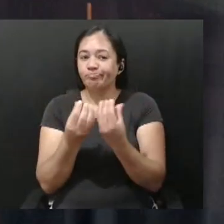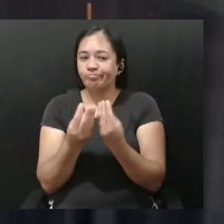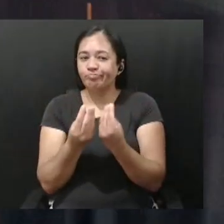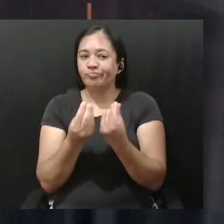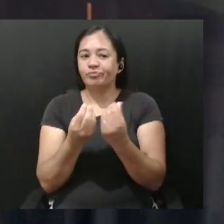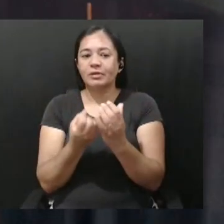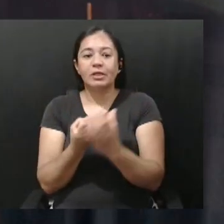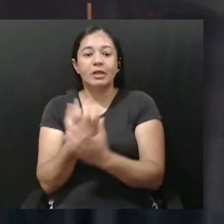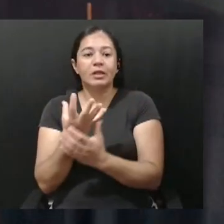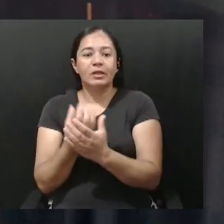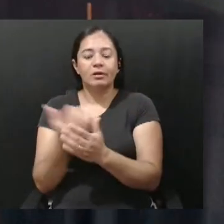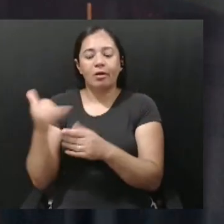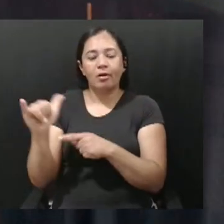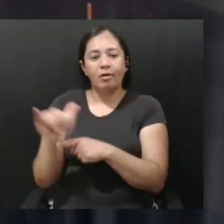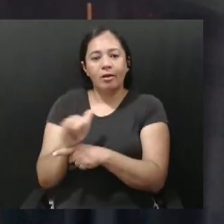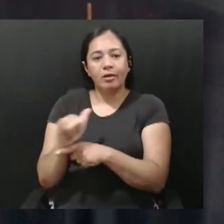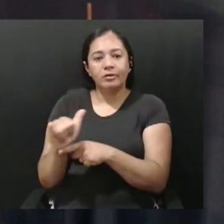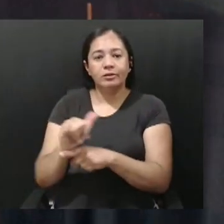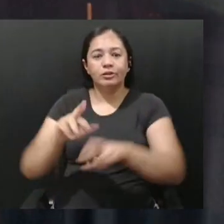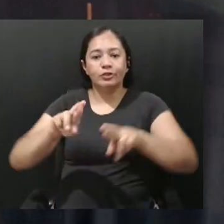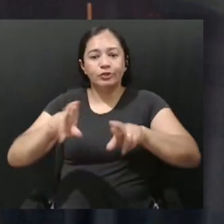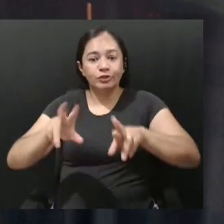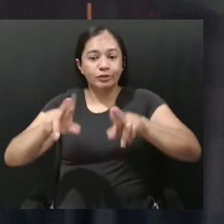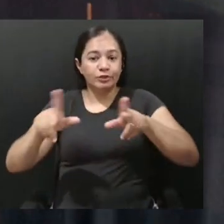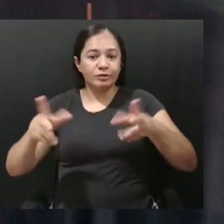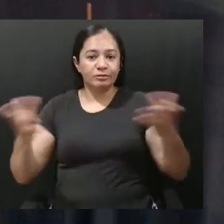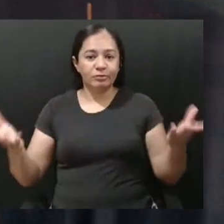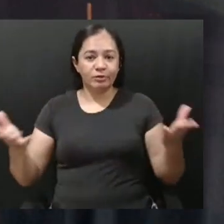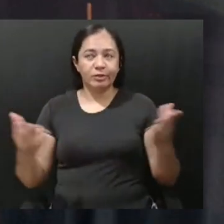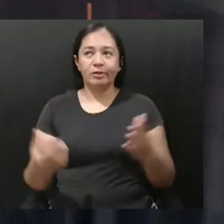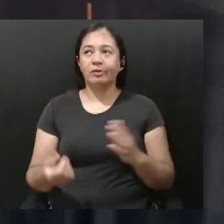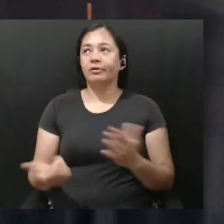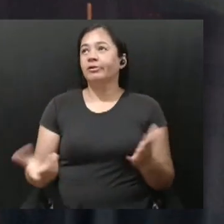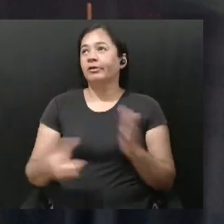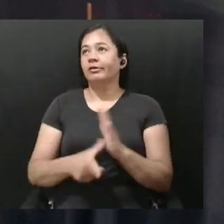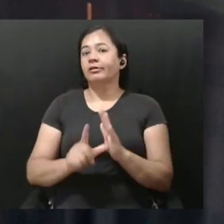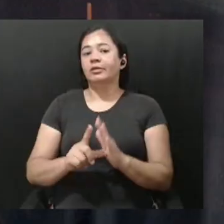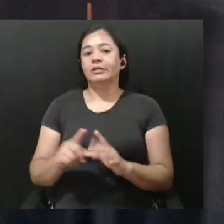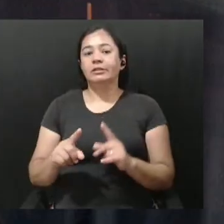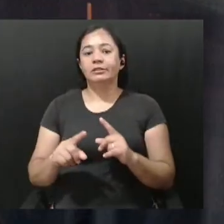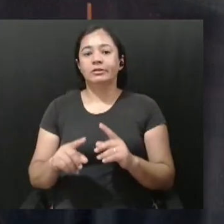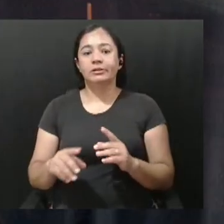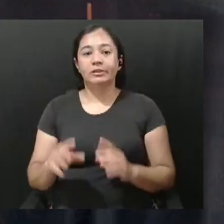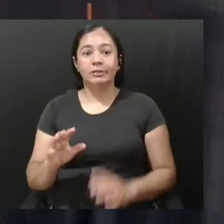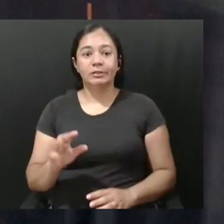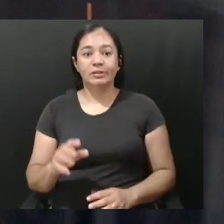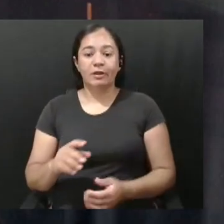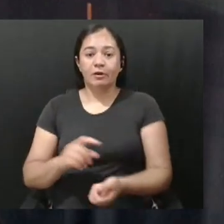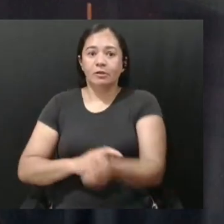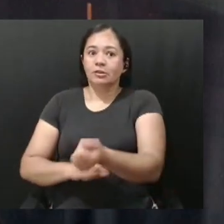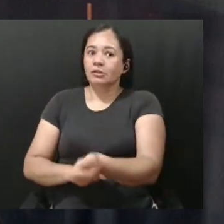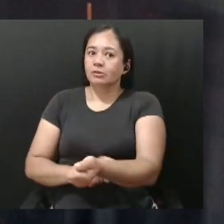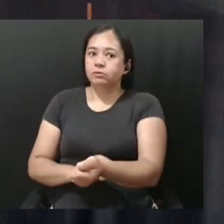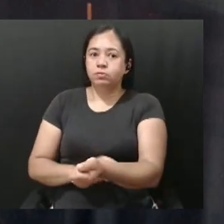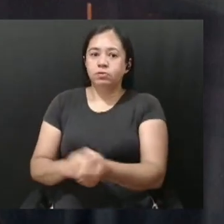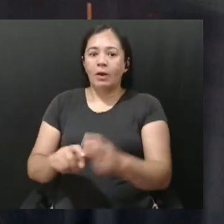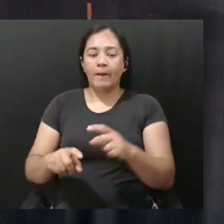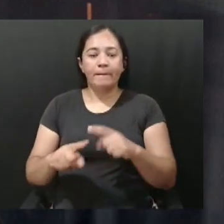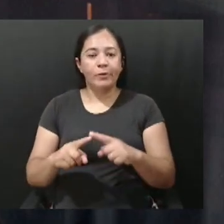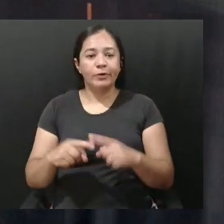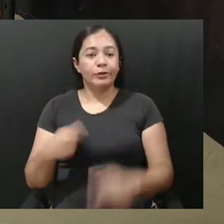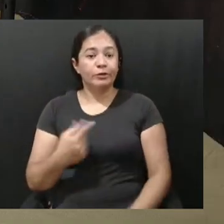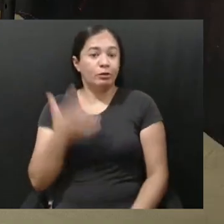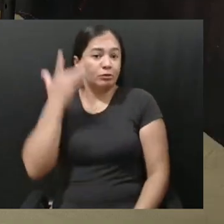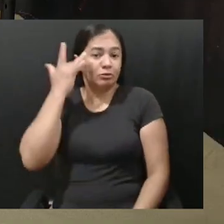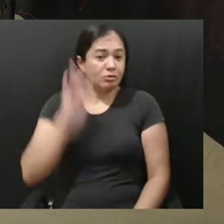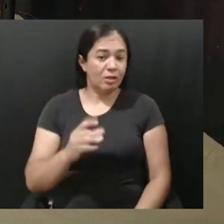né, diferente de antecipar e acabar ficando até nervoso com aquilo que a gente nem sabe se vai acontecer, né.